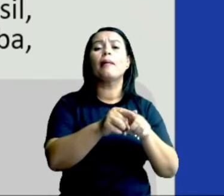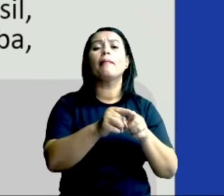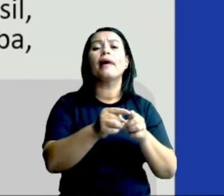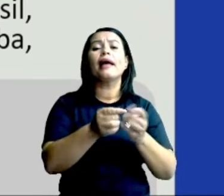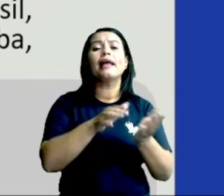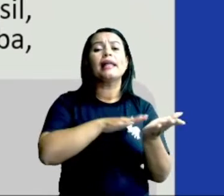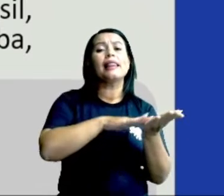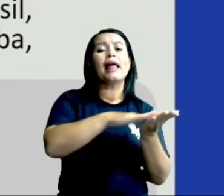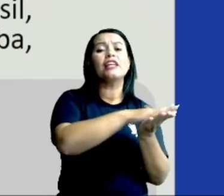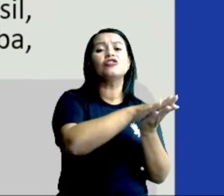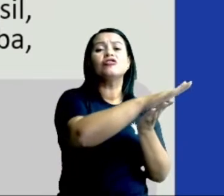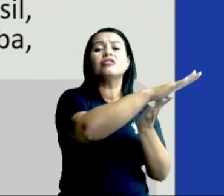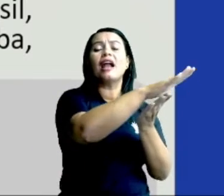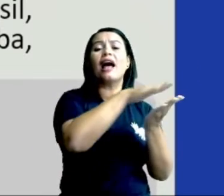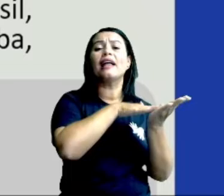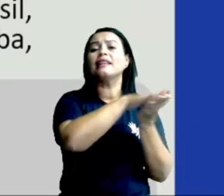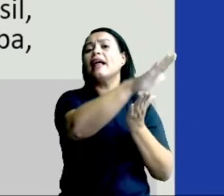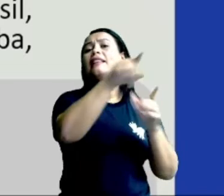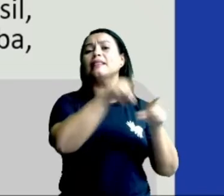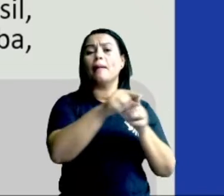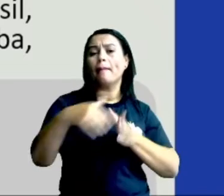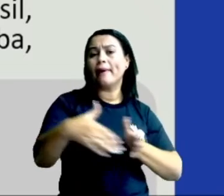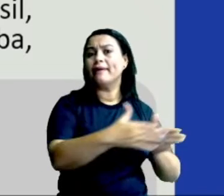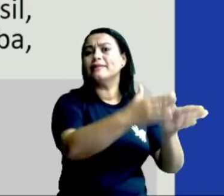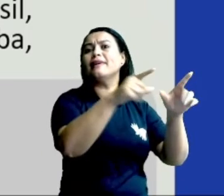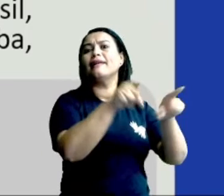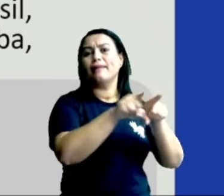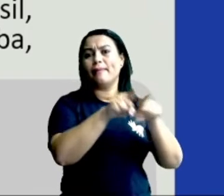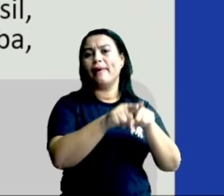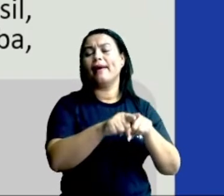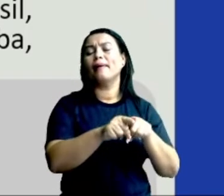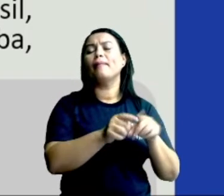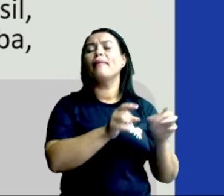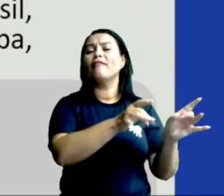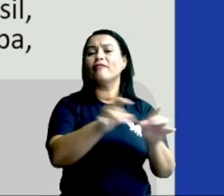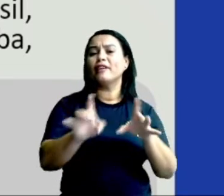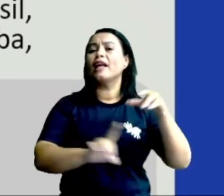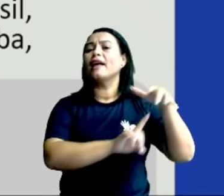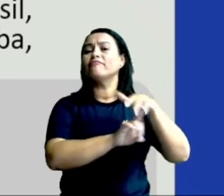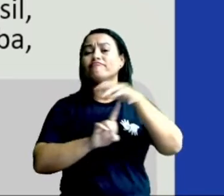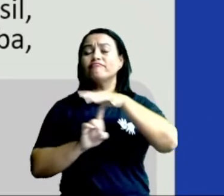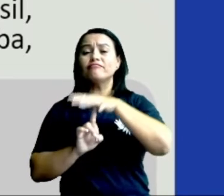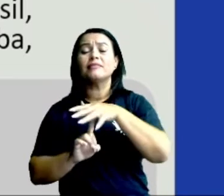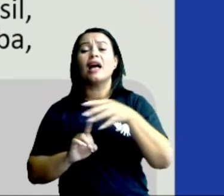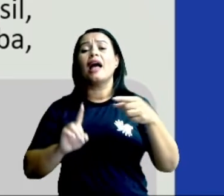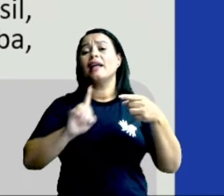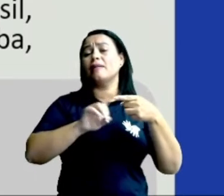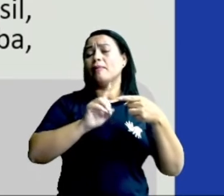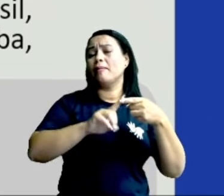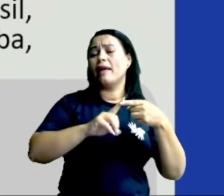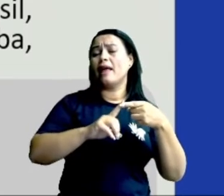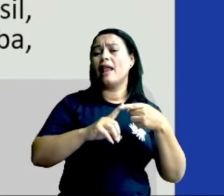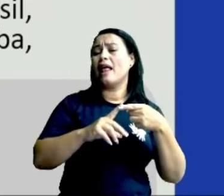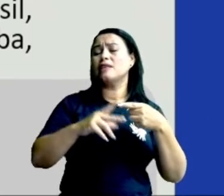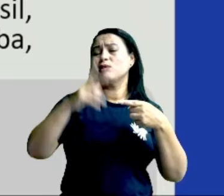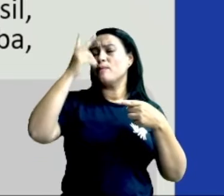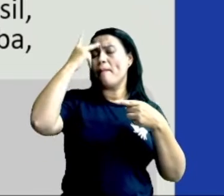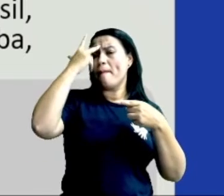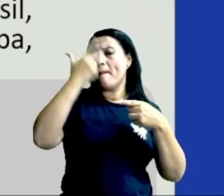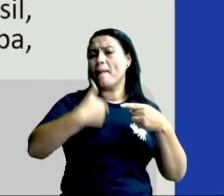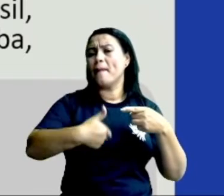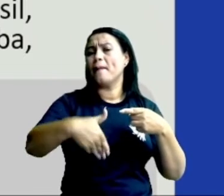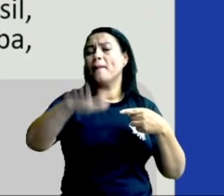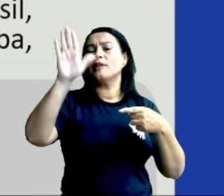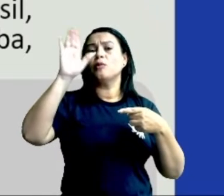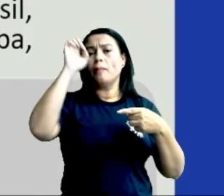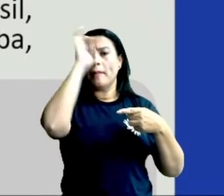e oportunidade de negócio. Então, as cidades espontâneas, elas vão ser as mais comuns, não só no Brasil, como no mundo inteiro. É